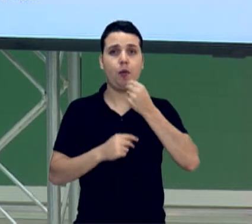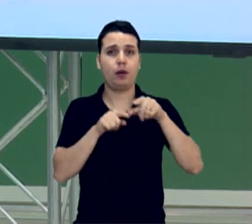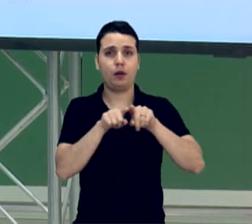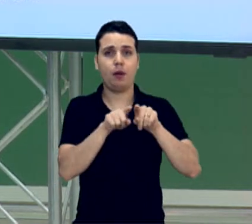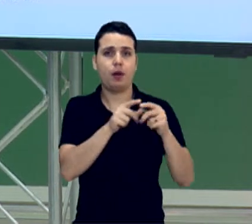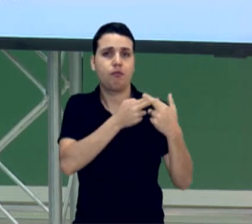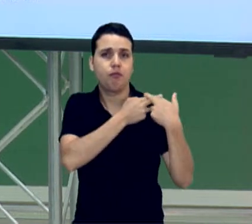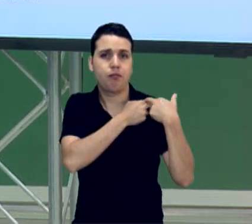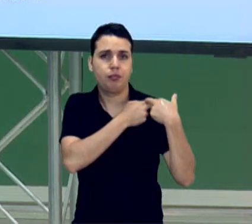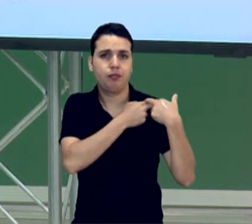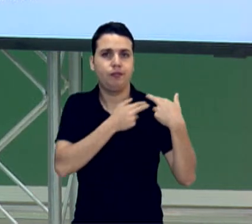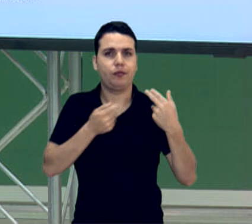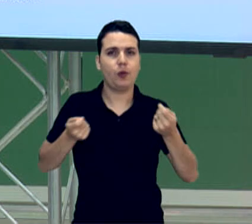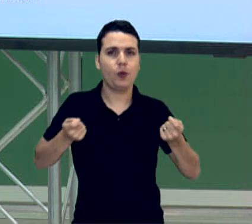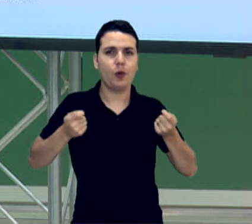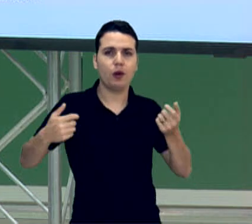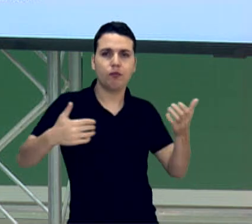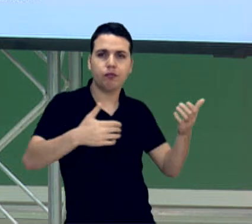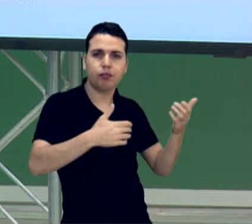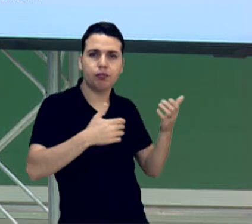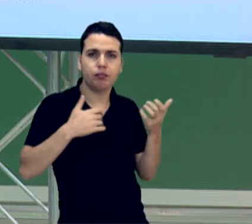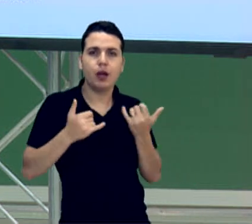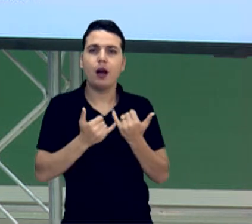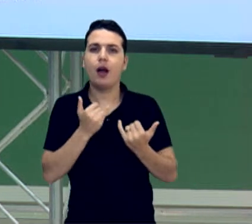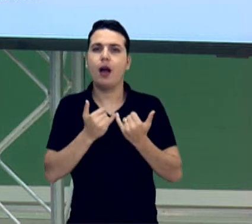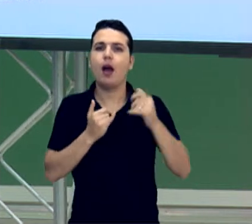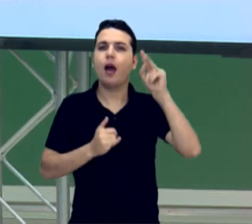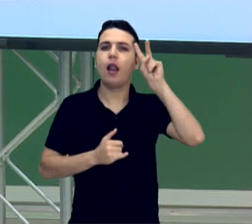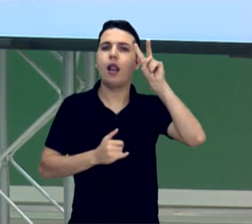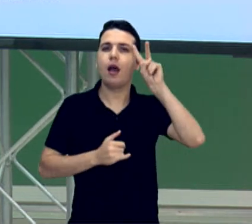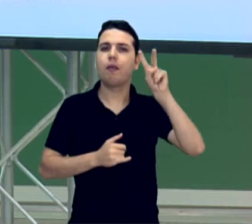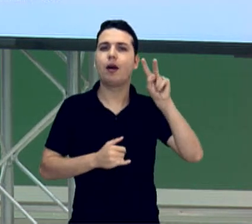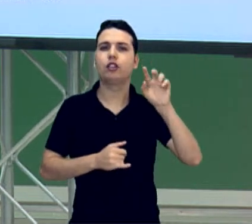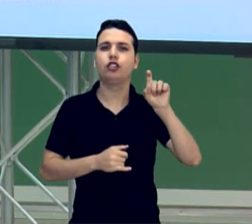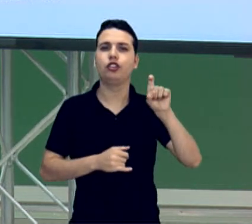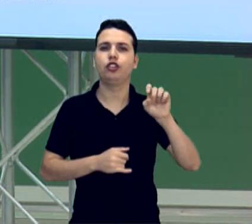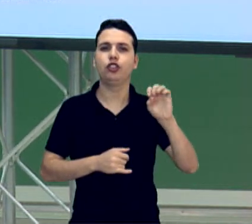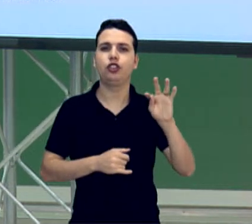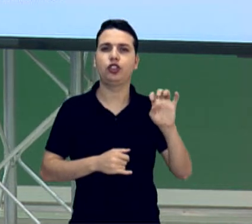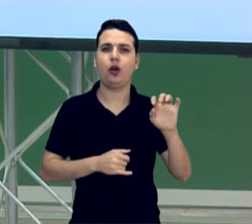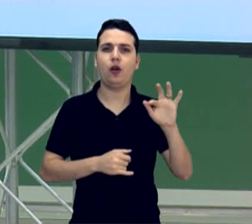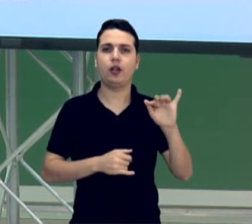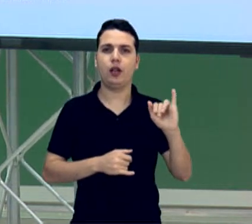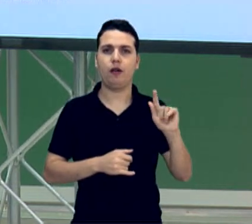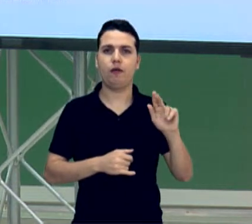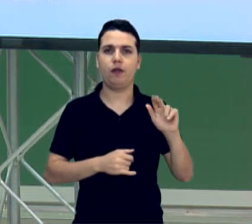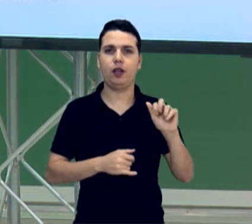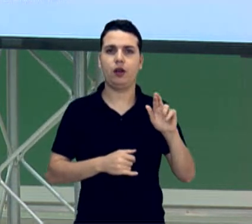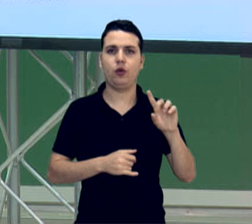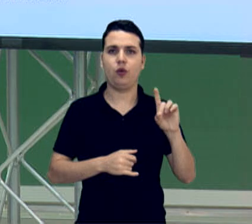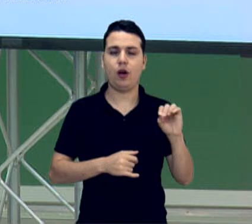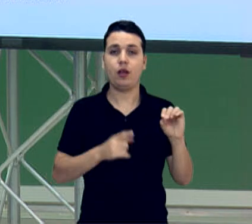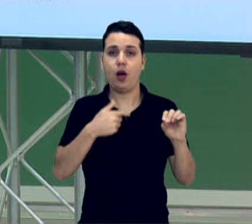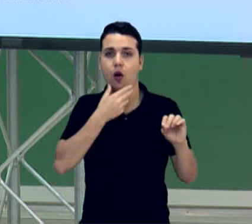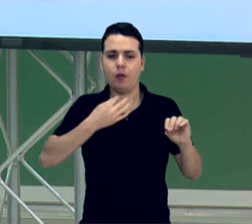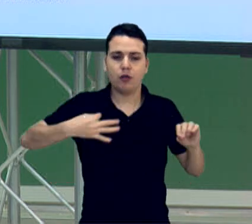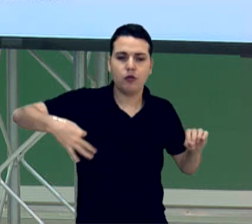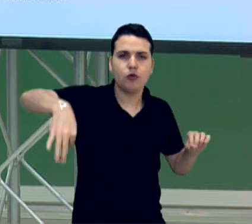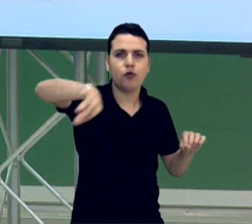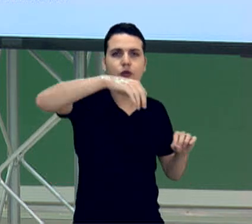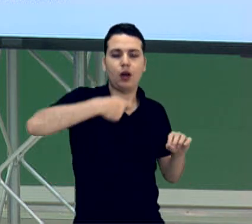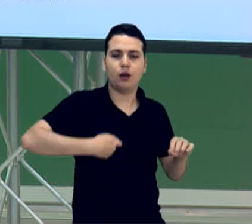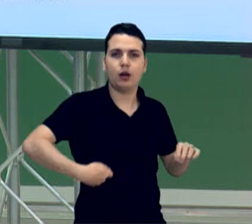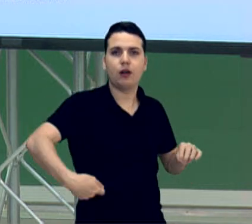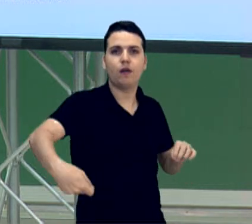né, lembra um pouco do shot figurado, mas é ele que faz as pegadas, os giros, aí ela se afasta,